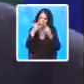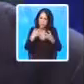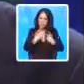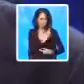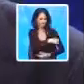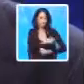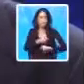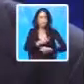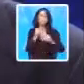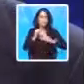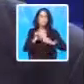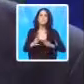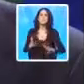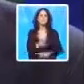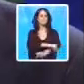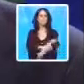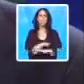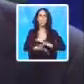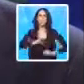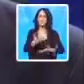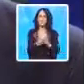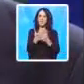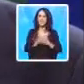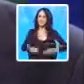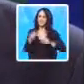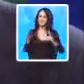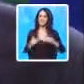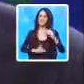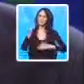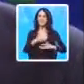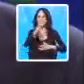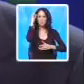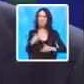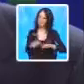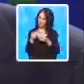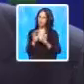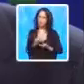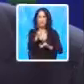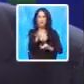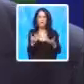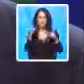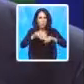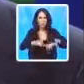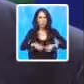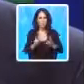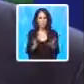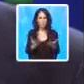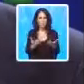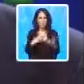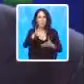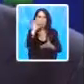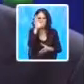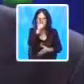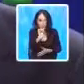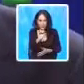que somos capazes de reganhar a confiança dos mercados e de ultrapassar as dificuldades. E é isso que hoje está em causa. Escolher